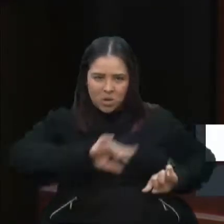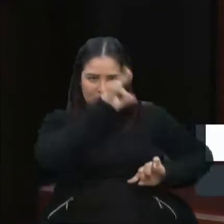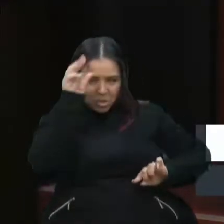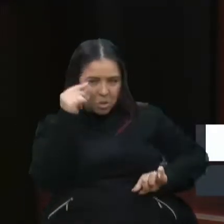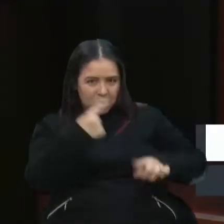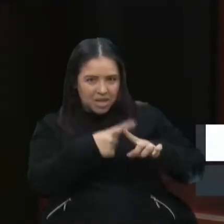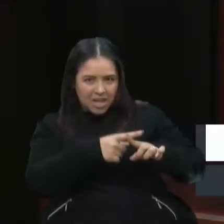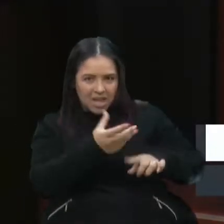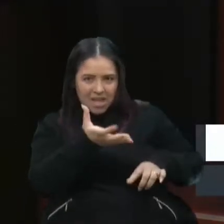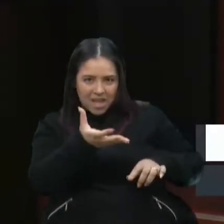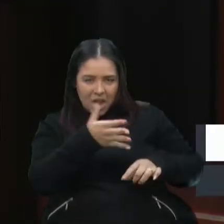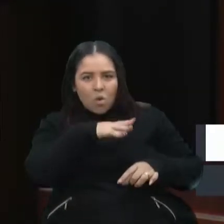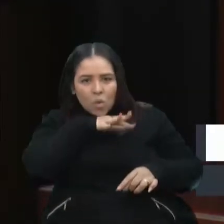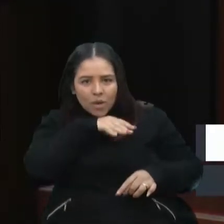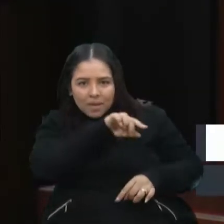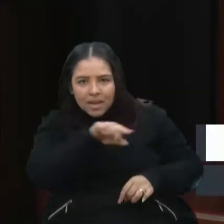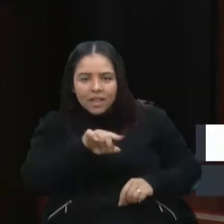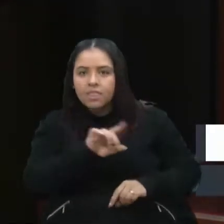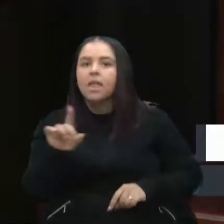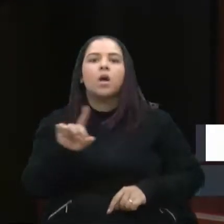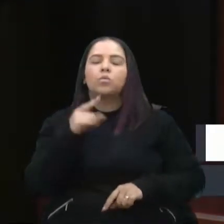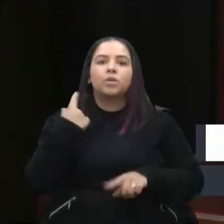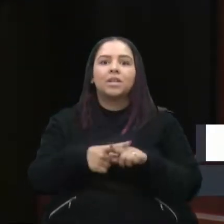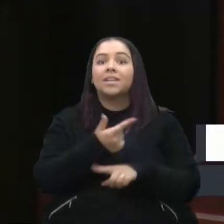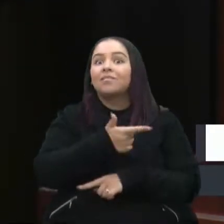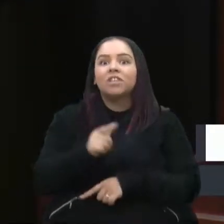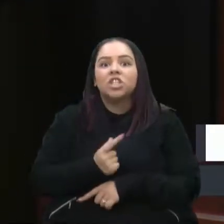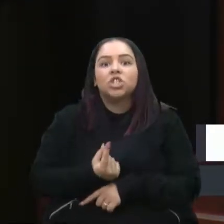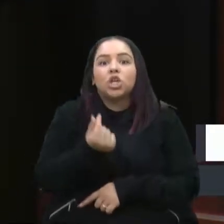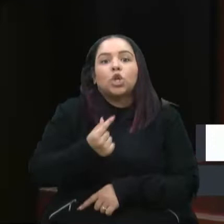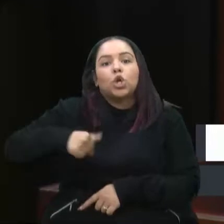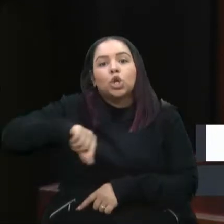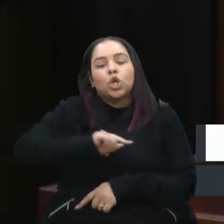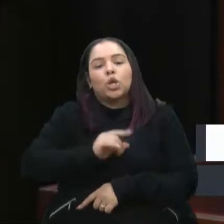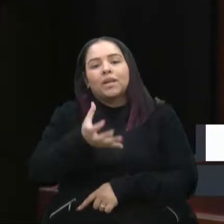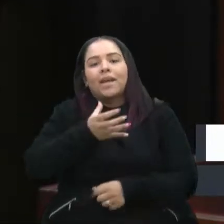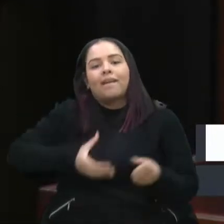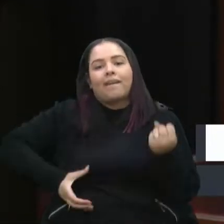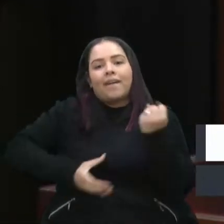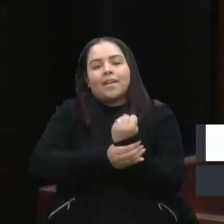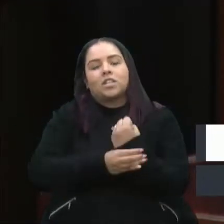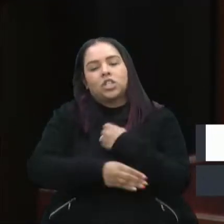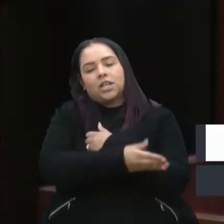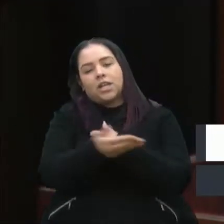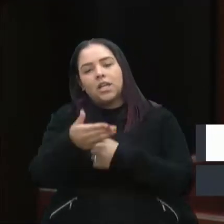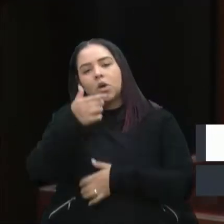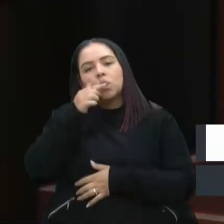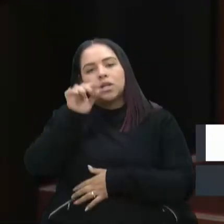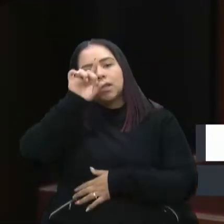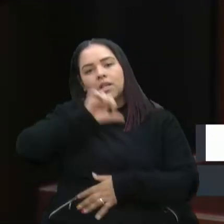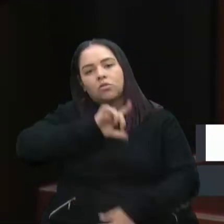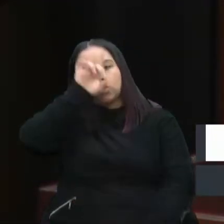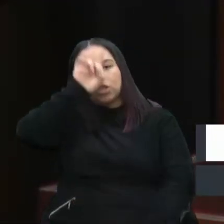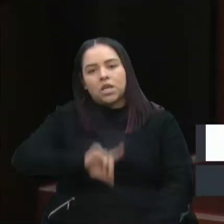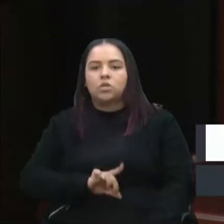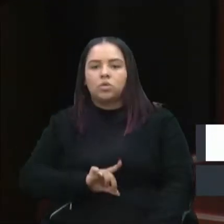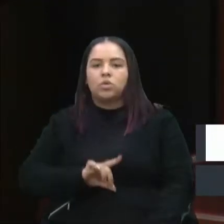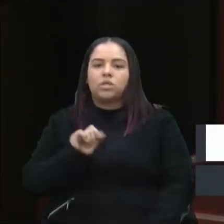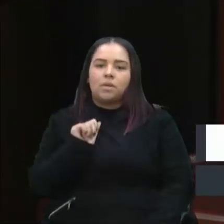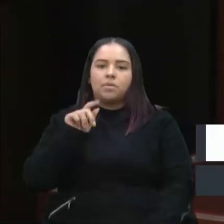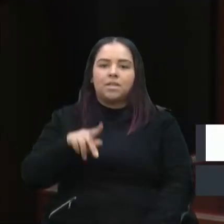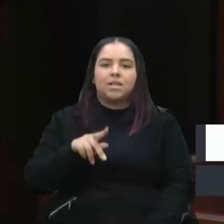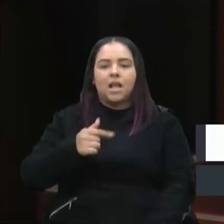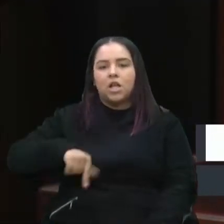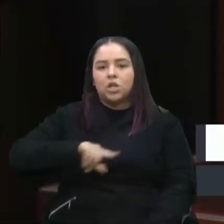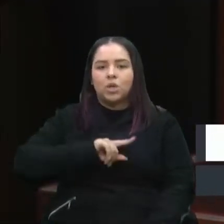prejudicar o funcionário público? Não, porque não tem dinheiro e a gente quer garantir ao funcionário público o direito de se aposentar. A